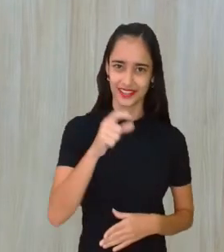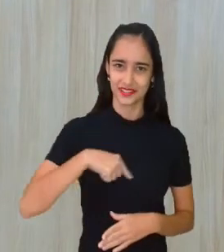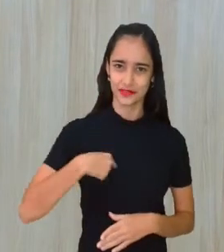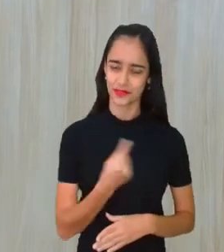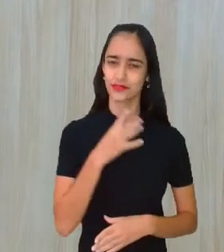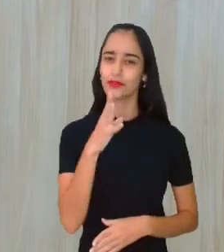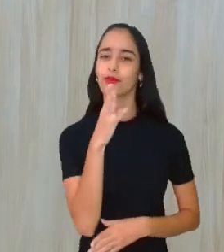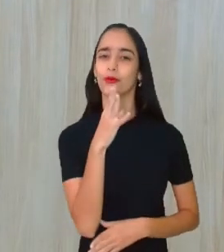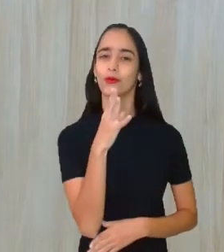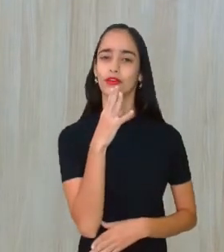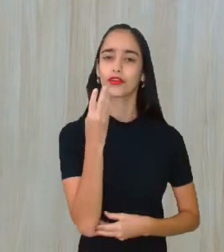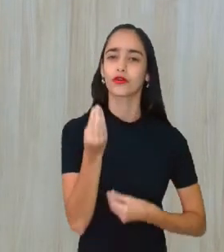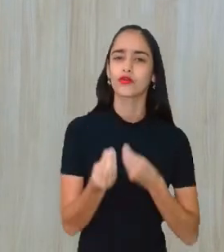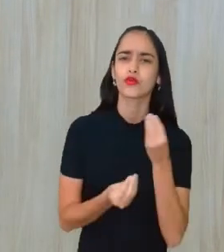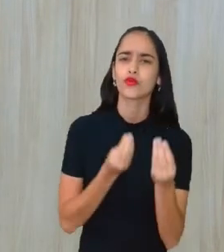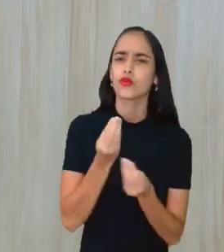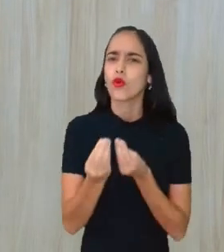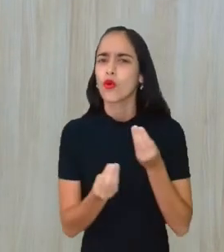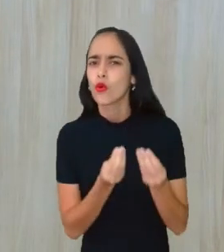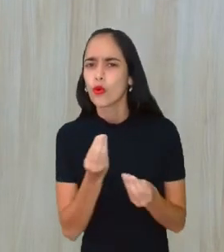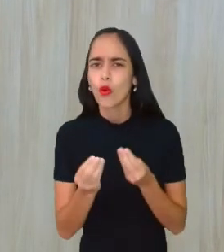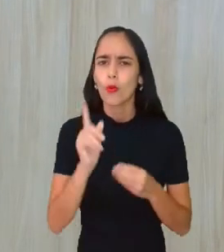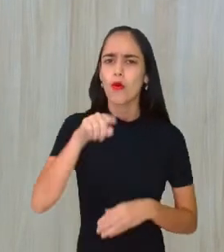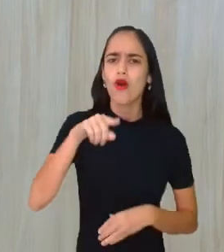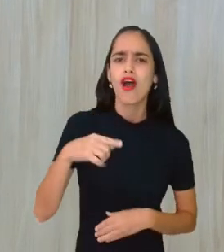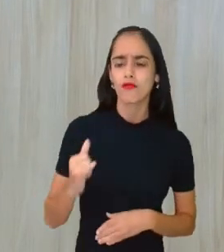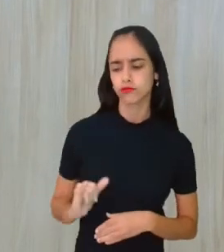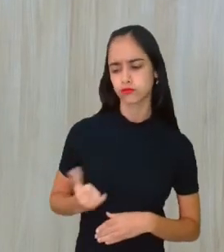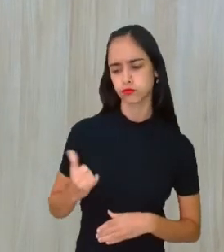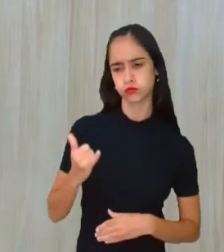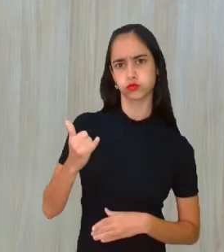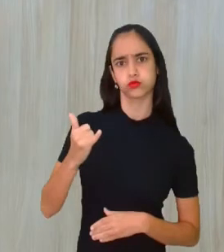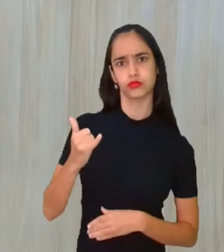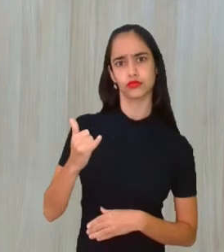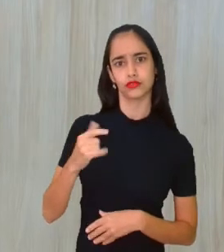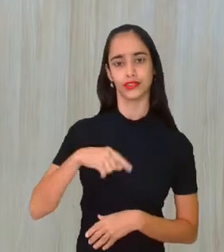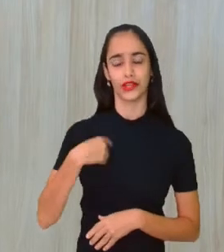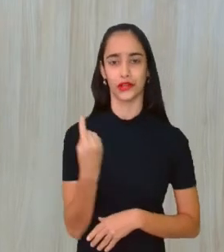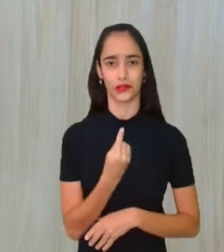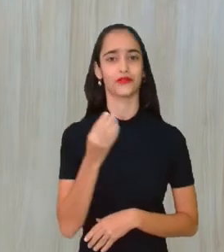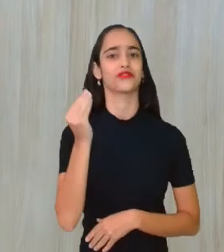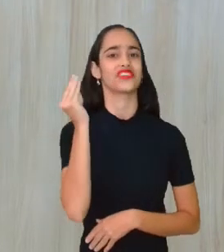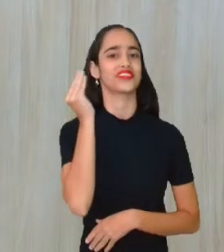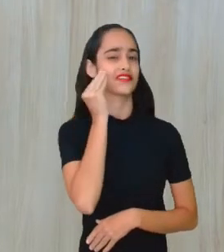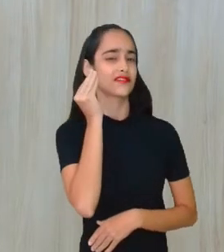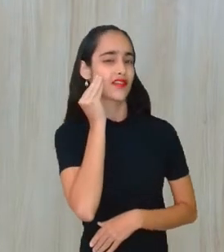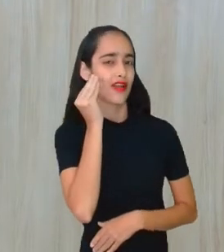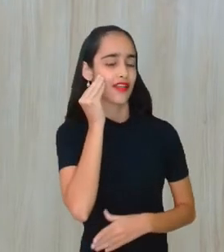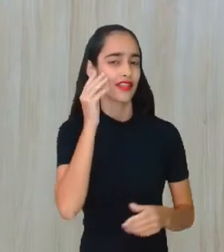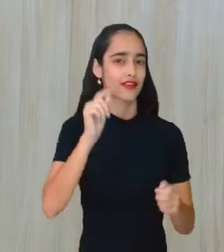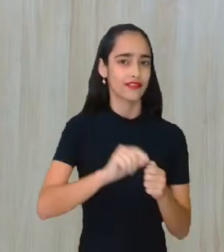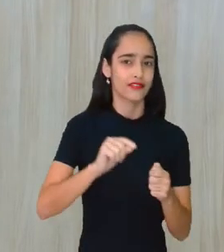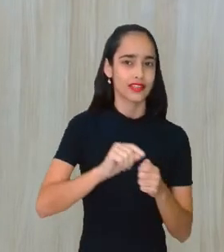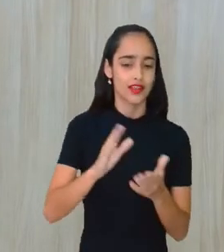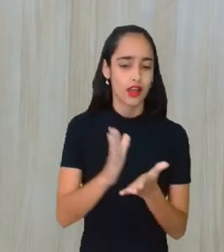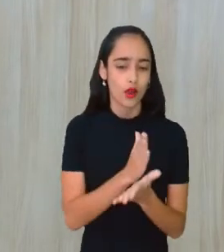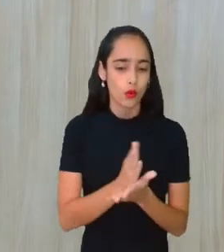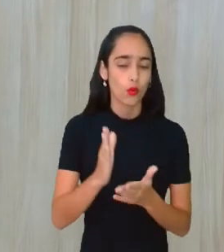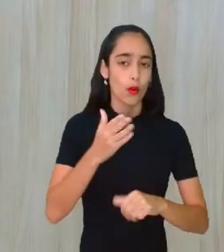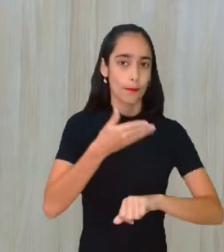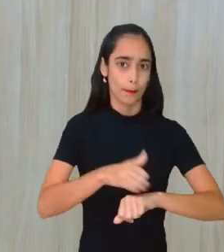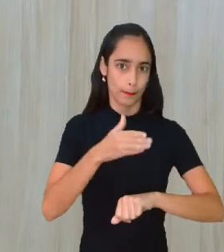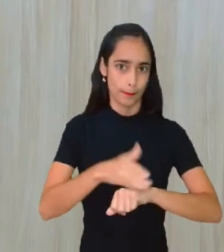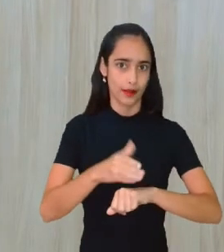conhecermos logo como é o circuito, a corrente elétrica. E depois vamos tentar fazer alguma coisa na prática em outras aulas que vamos